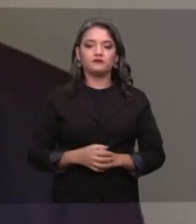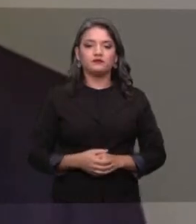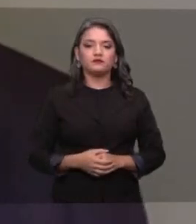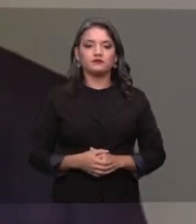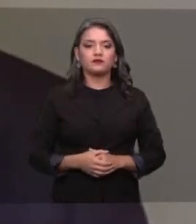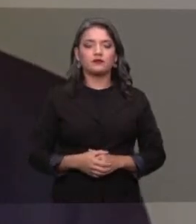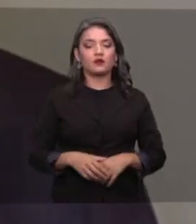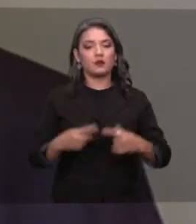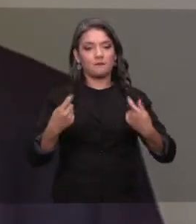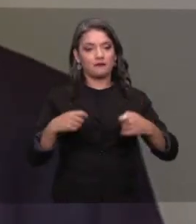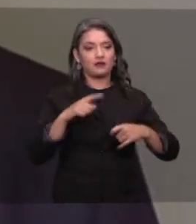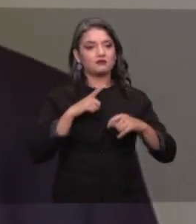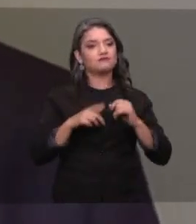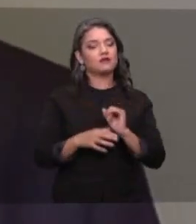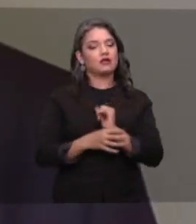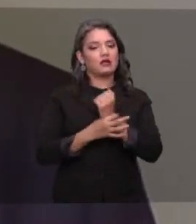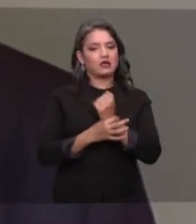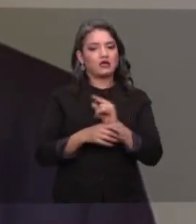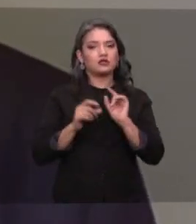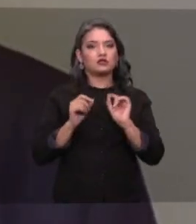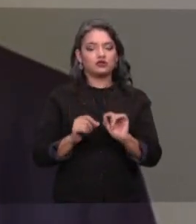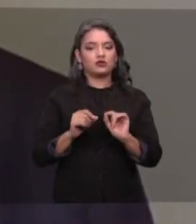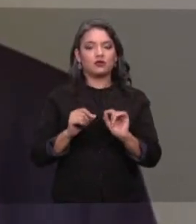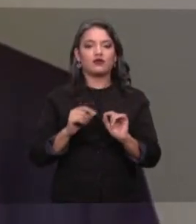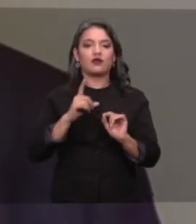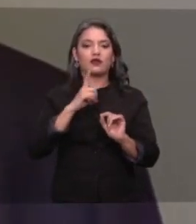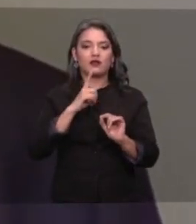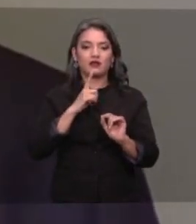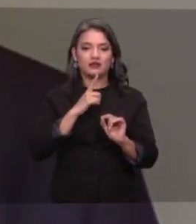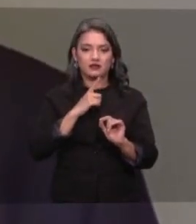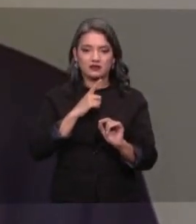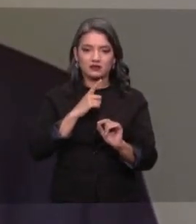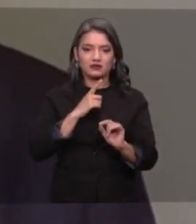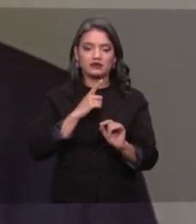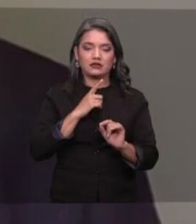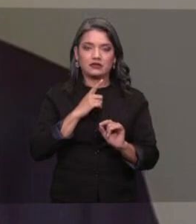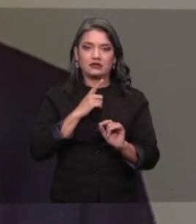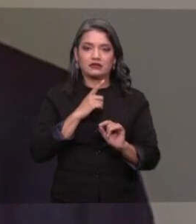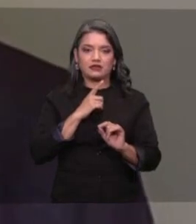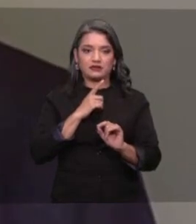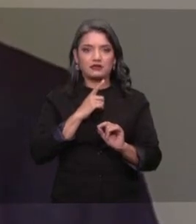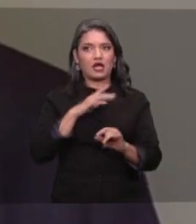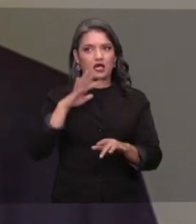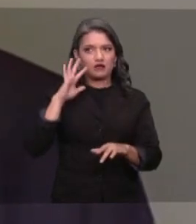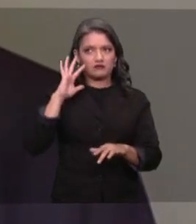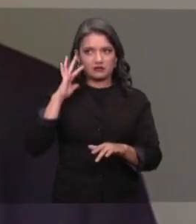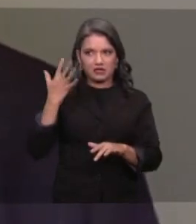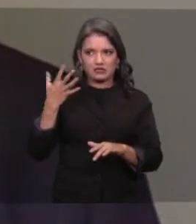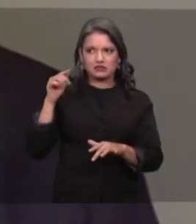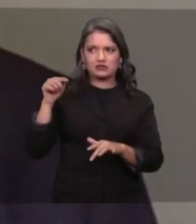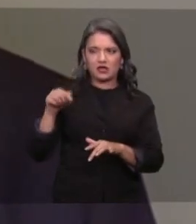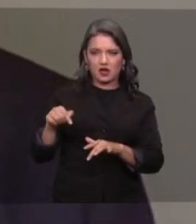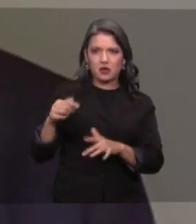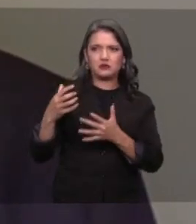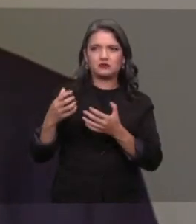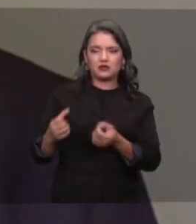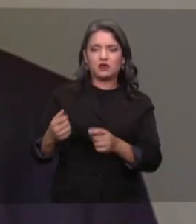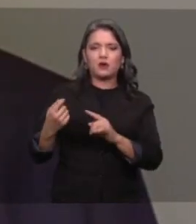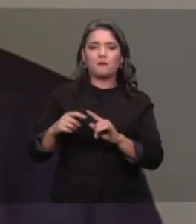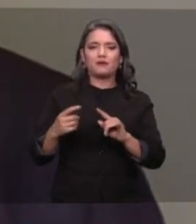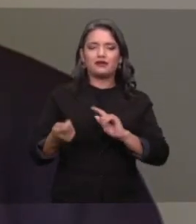necessário garantir sua interpretação conforme os ditames constitucionais nos termos